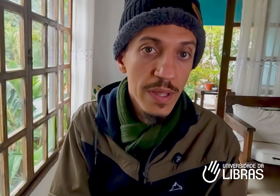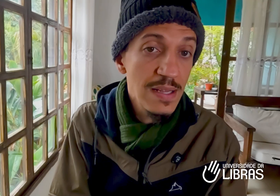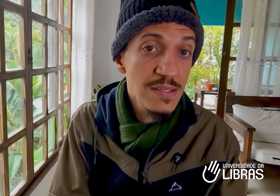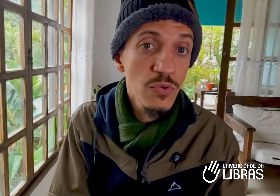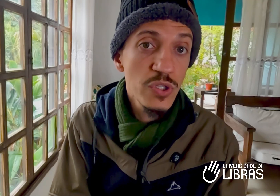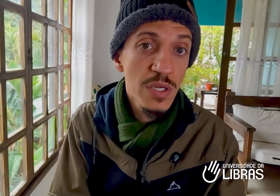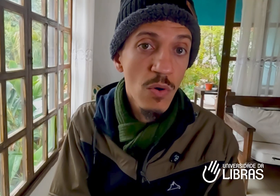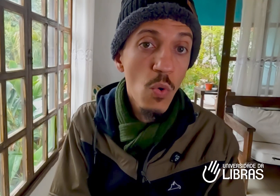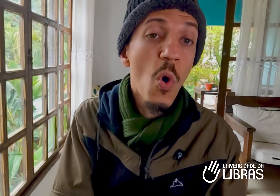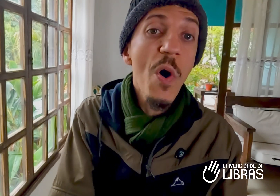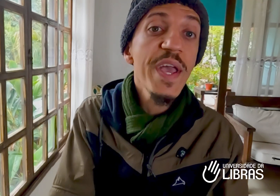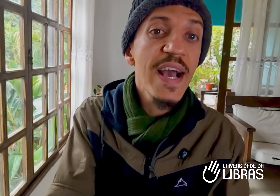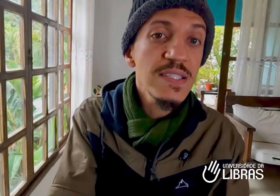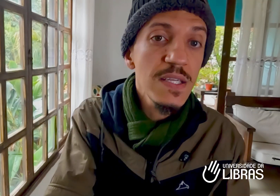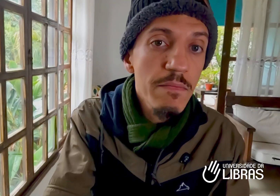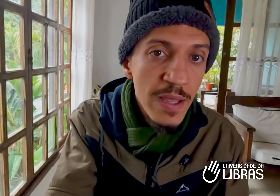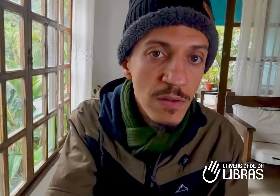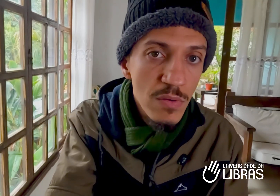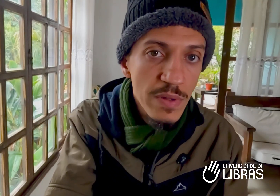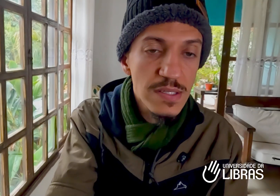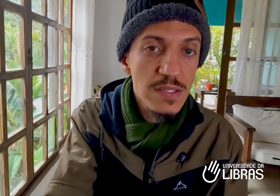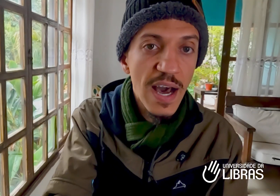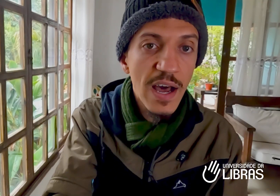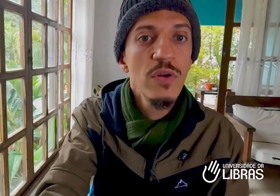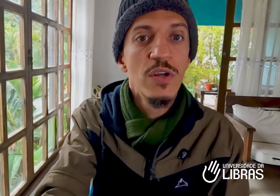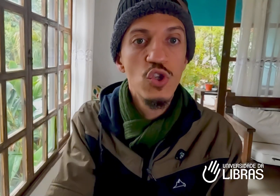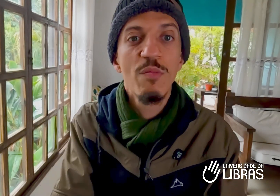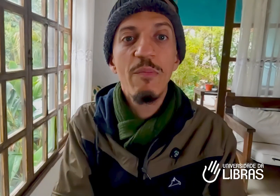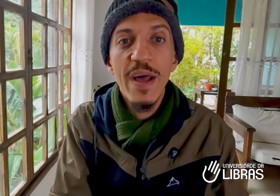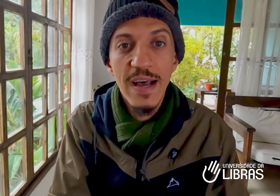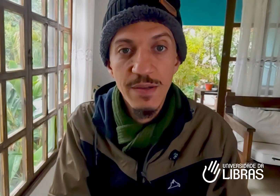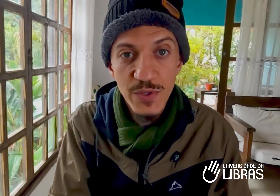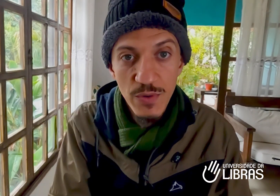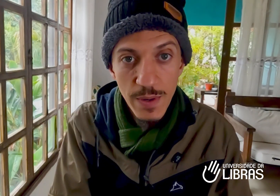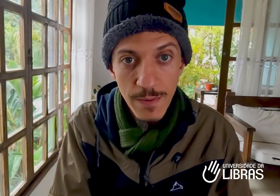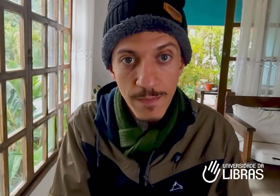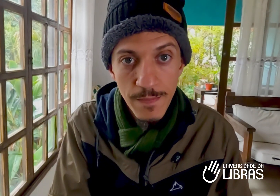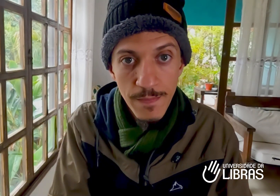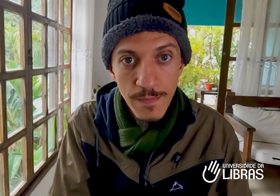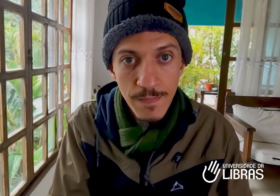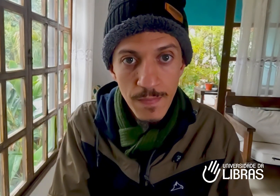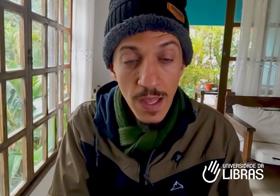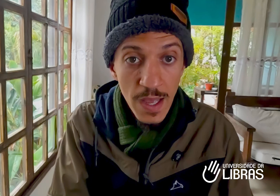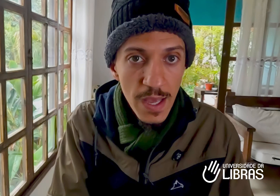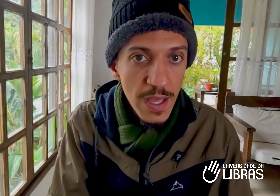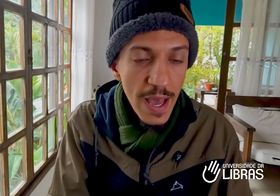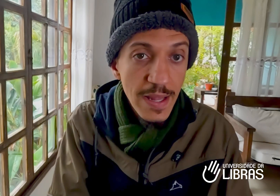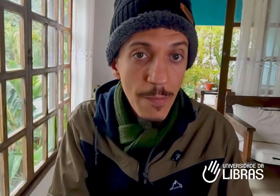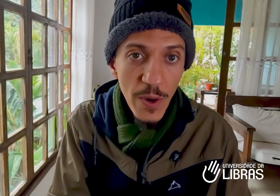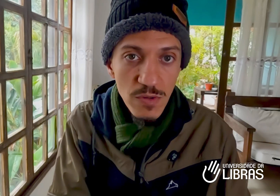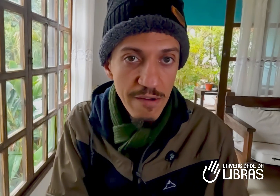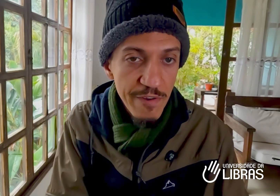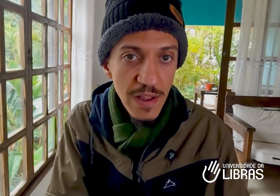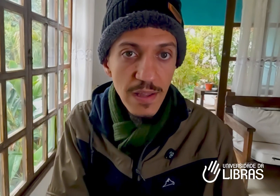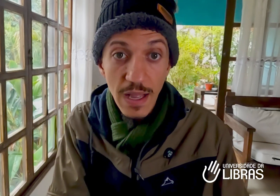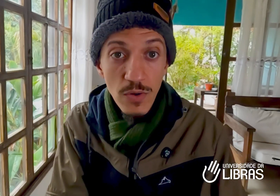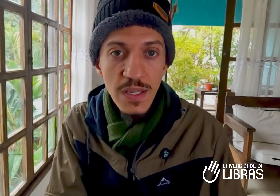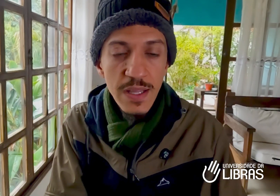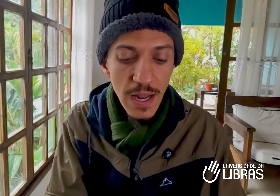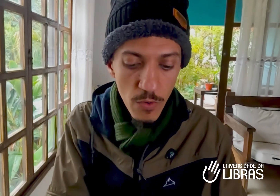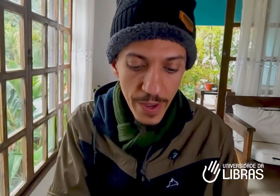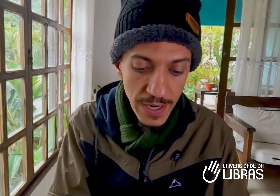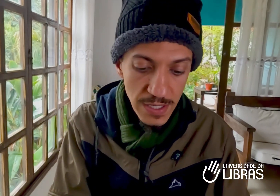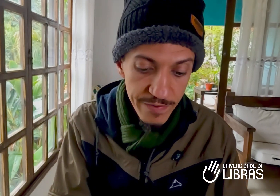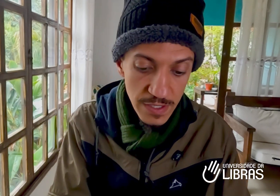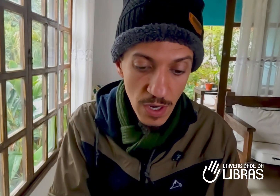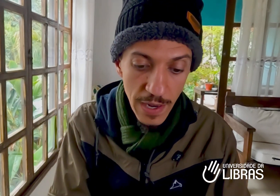pessoa e eles não tinham o conhecimento necessário de como apoiar essa pessoa. E aí, depois do café ali e tal, eu sentei